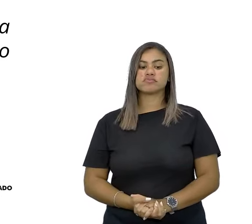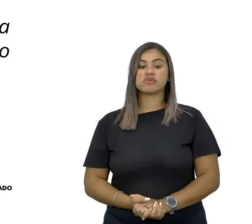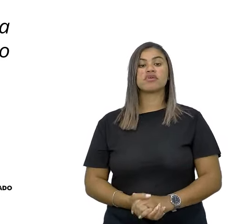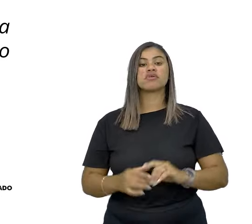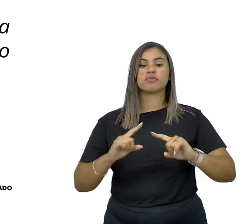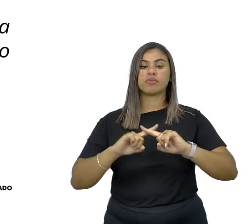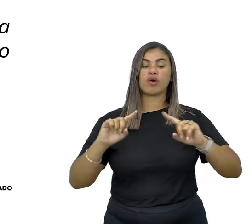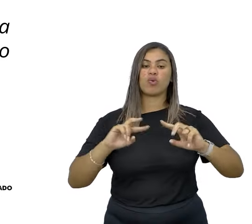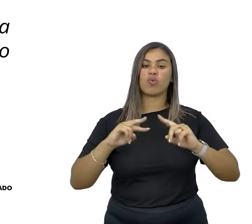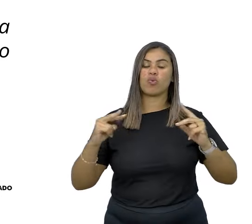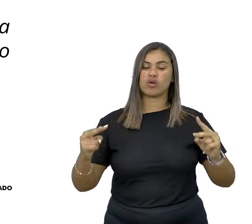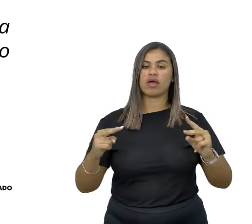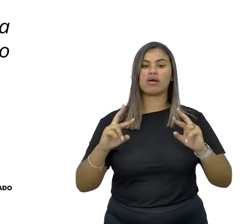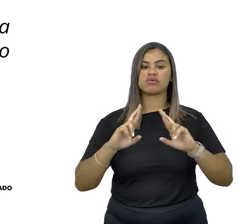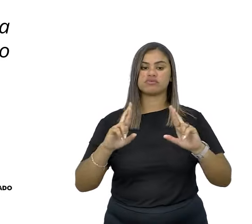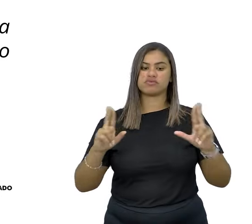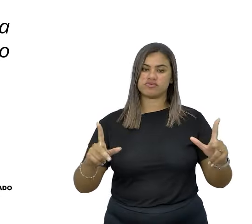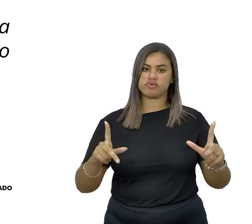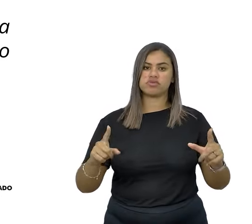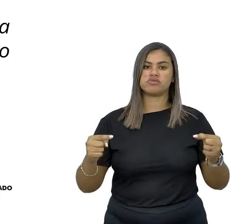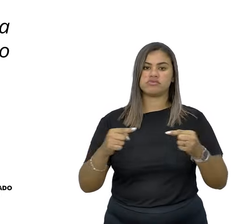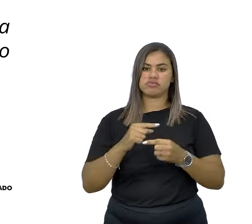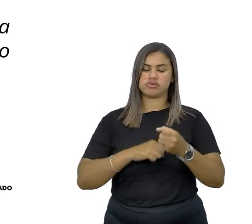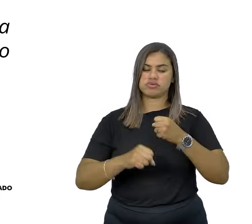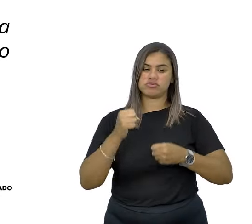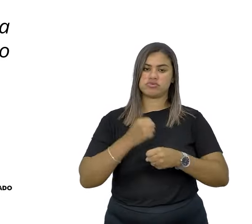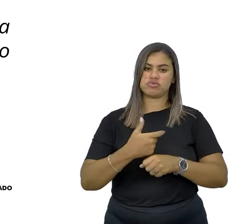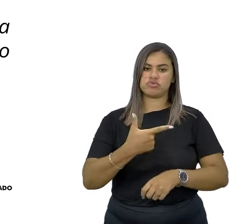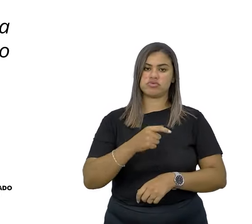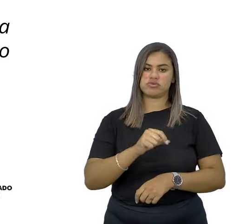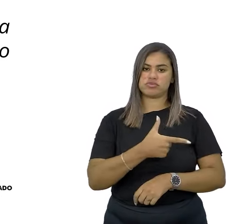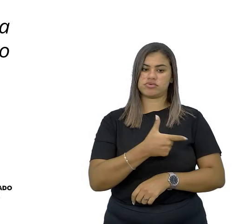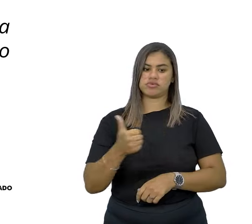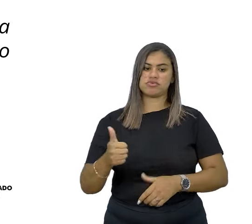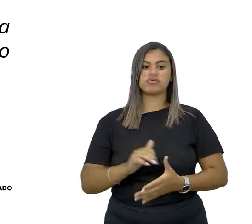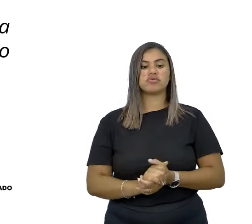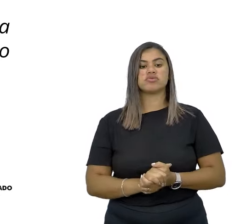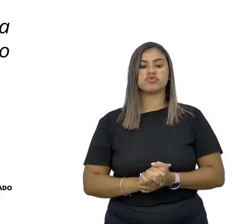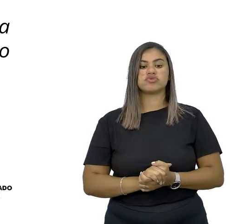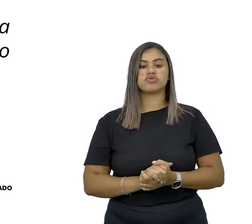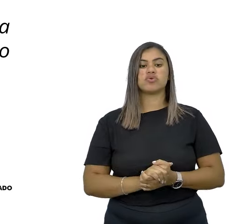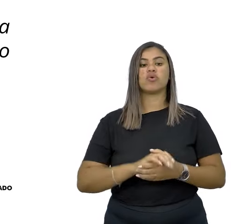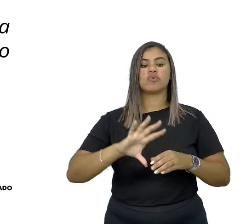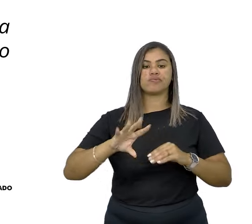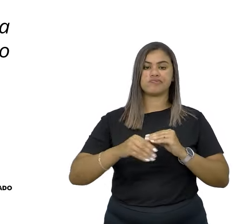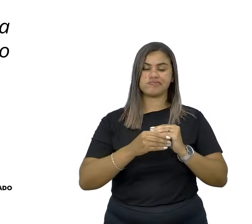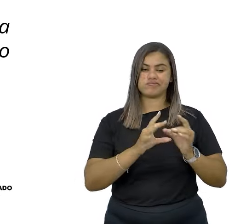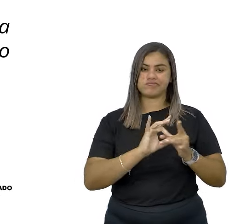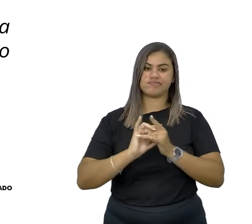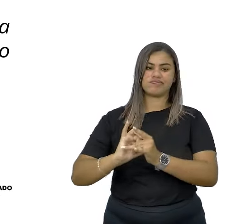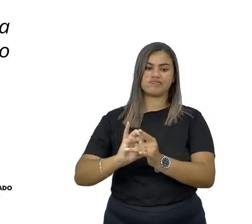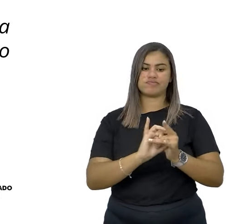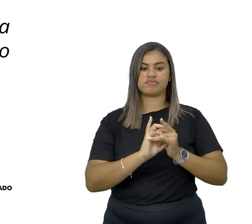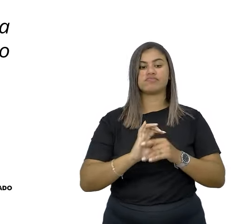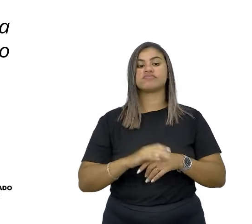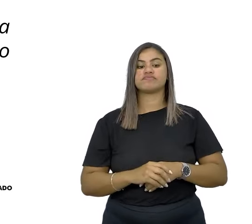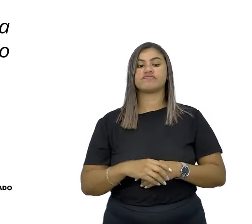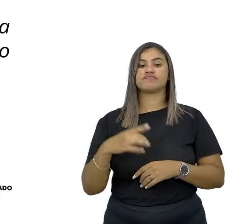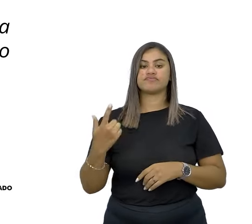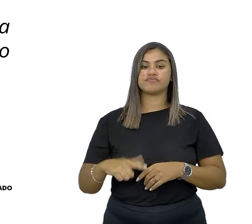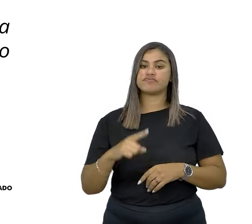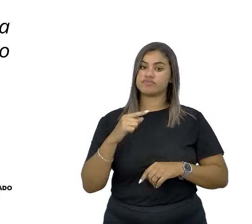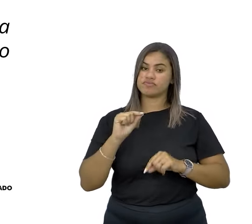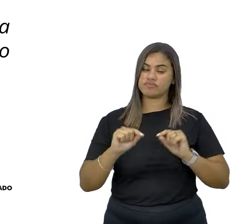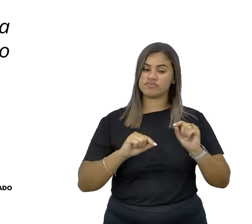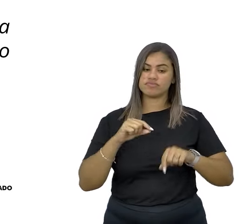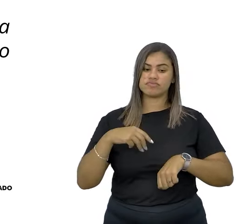olhar diferenciado com o que a gente teve de 2021. Mas um complementa o outro. E sugerir ações que